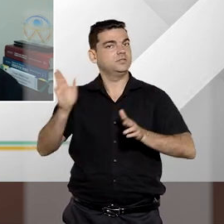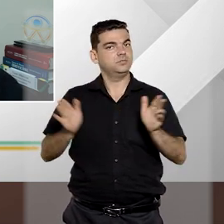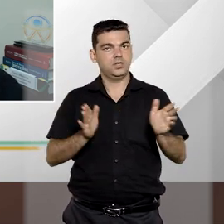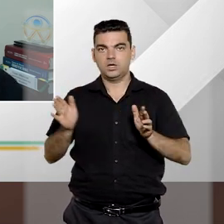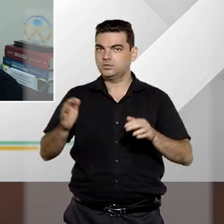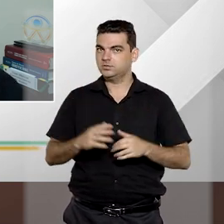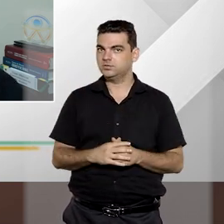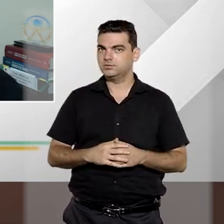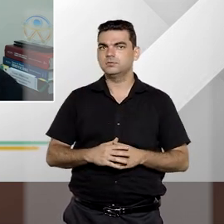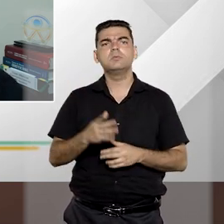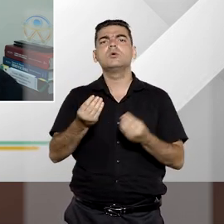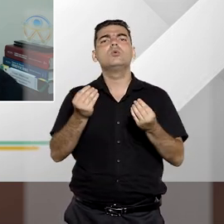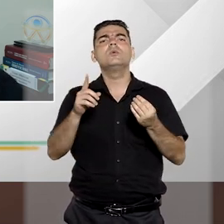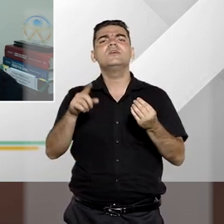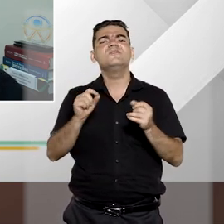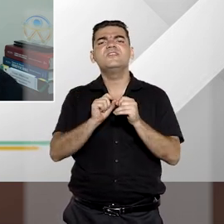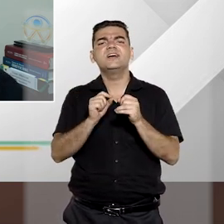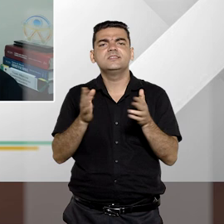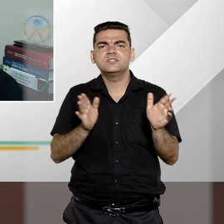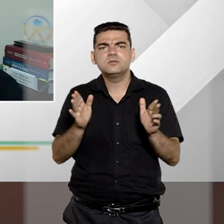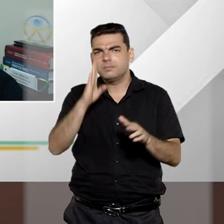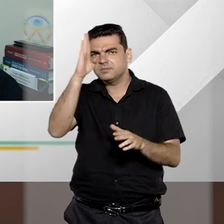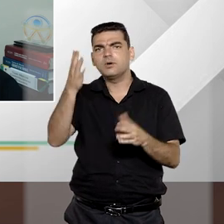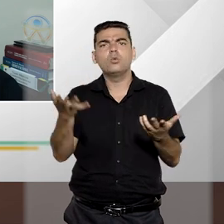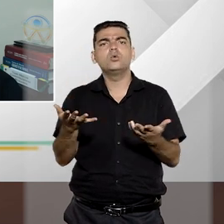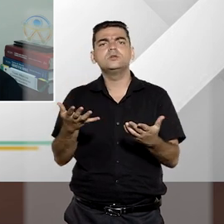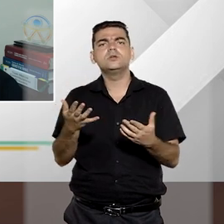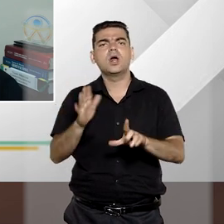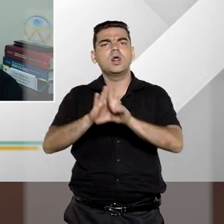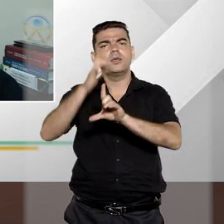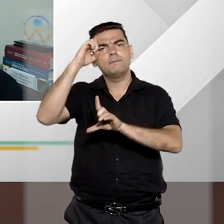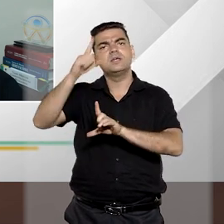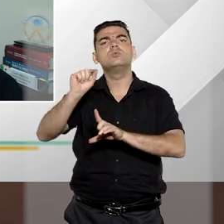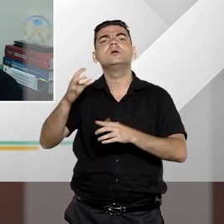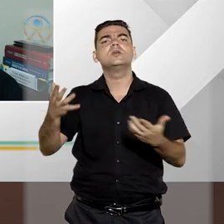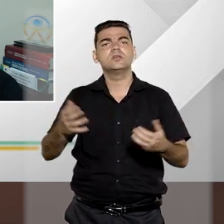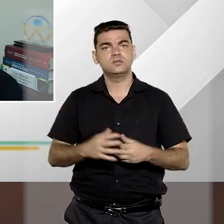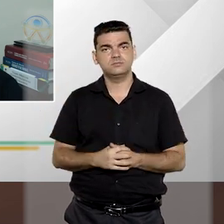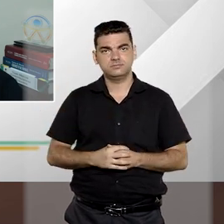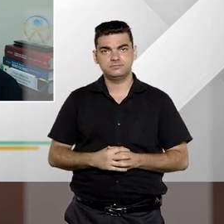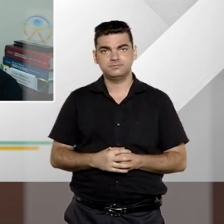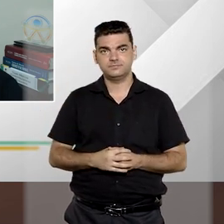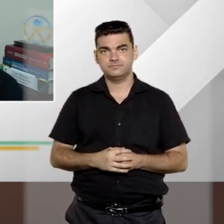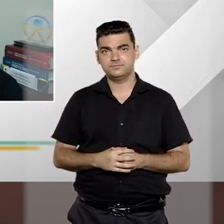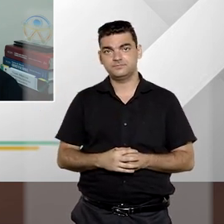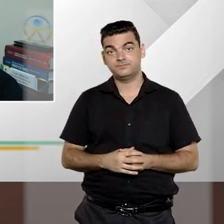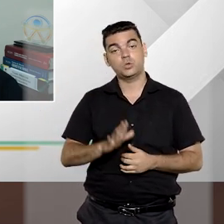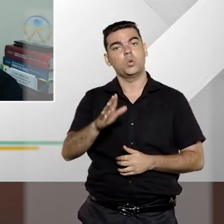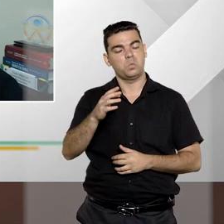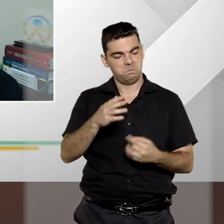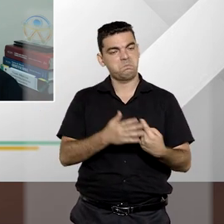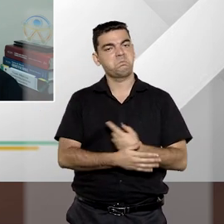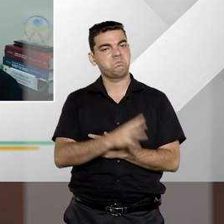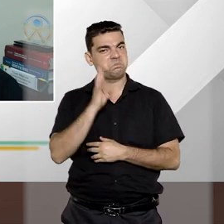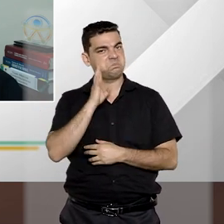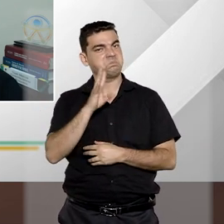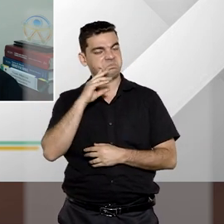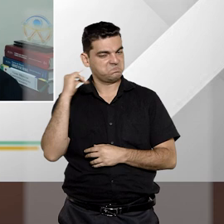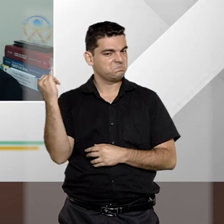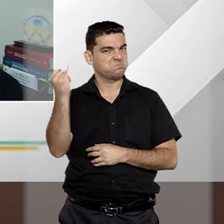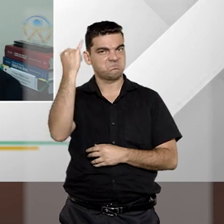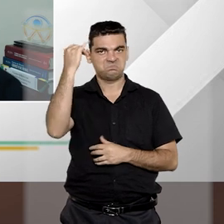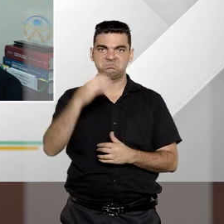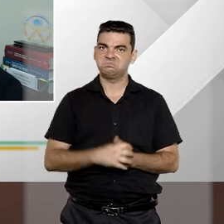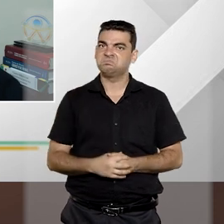acessibilidade. Quais são as formas de acessibilidade ou as principais delas previstas nessa lei? Fátima, essa é uma pergunta muito